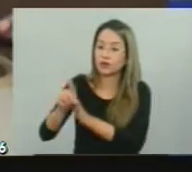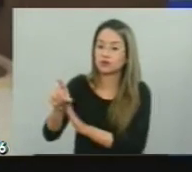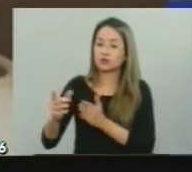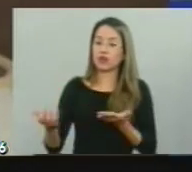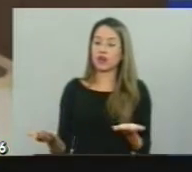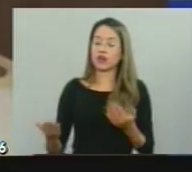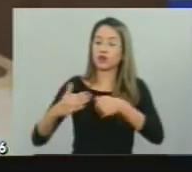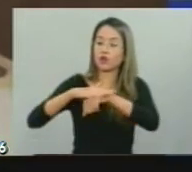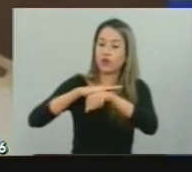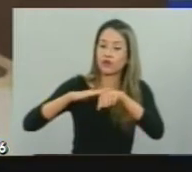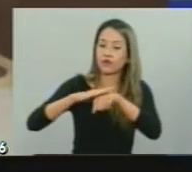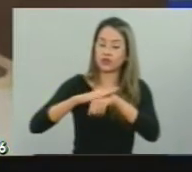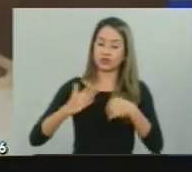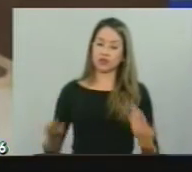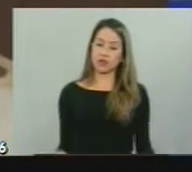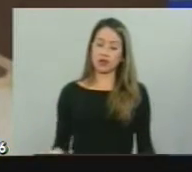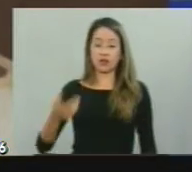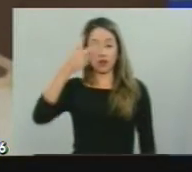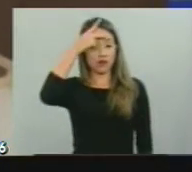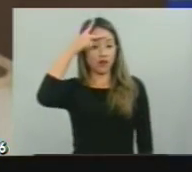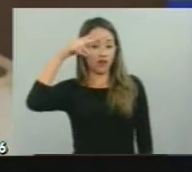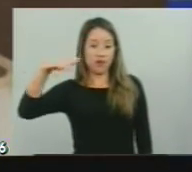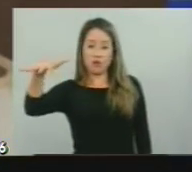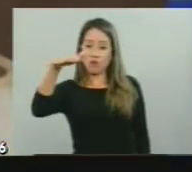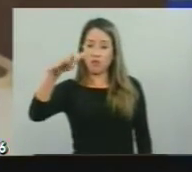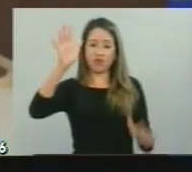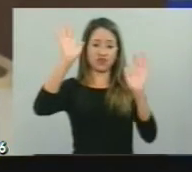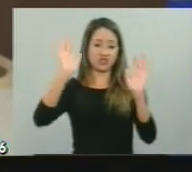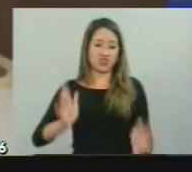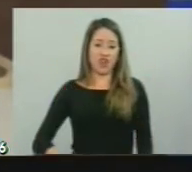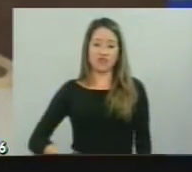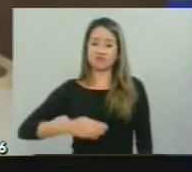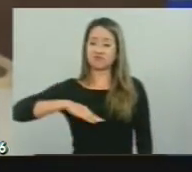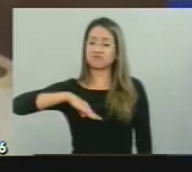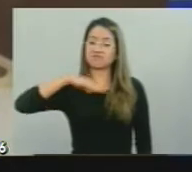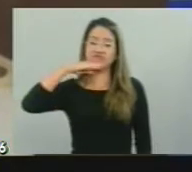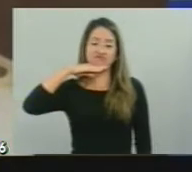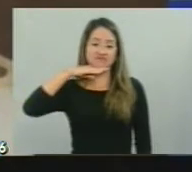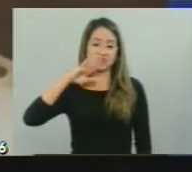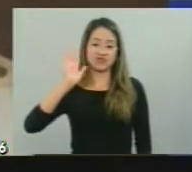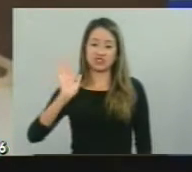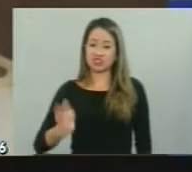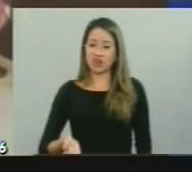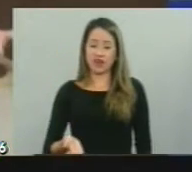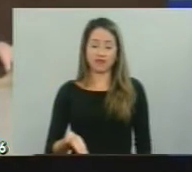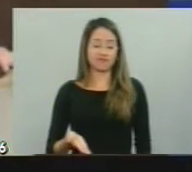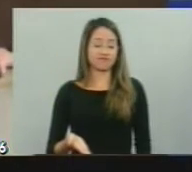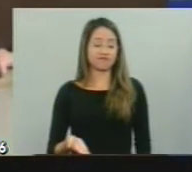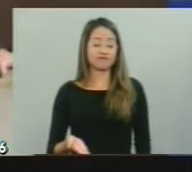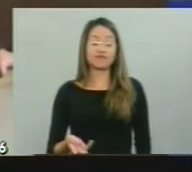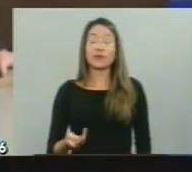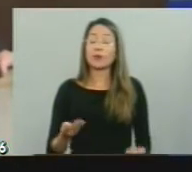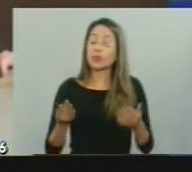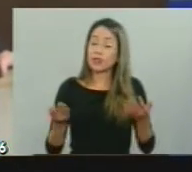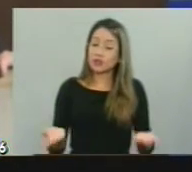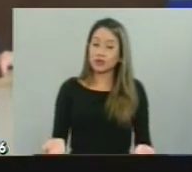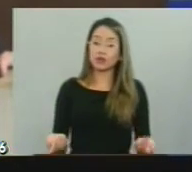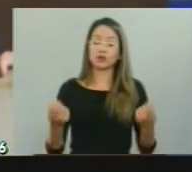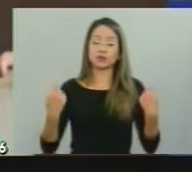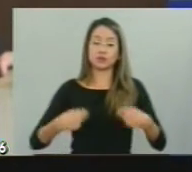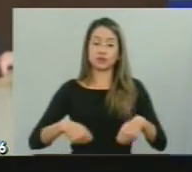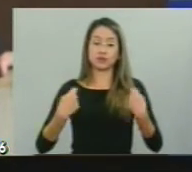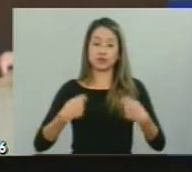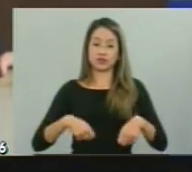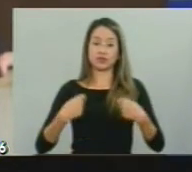vai compreender, vai ter inclusive a consciência histórica necessária para dar as respostas